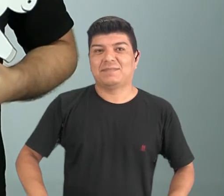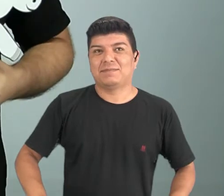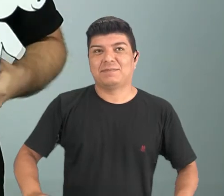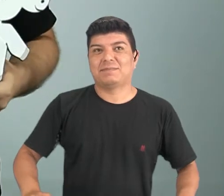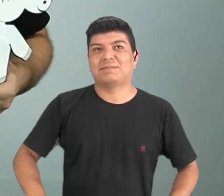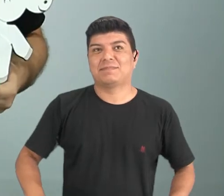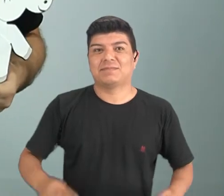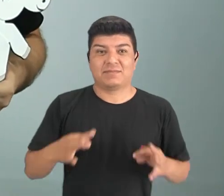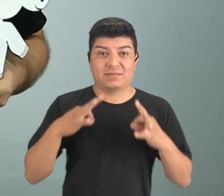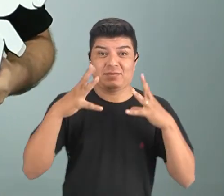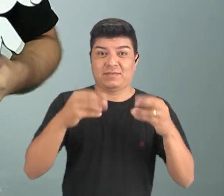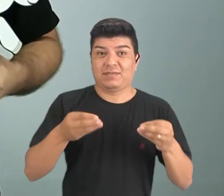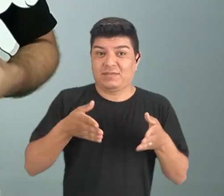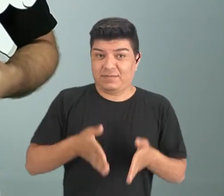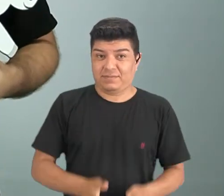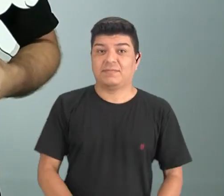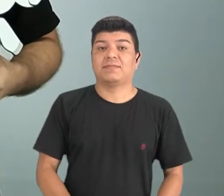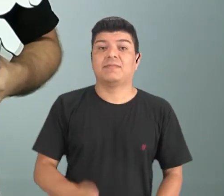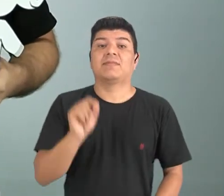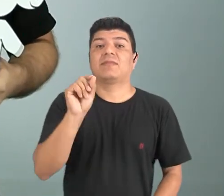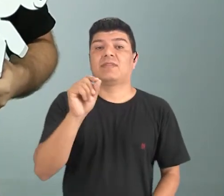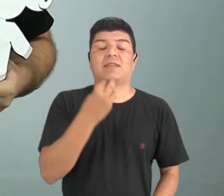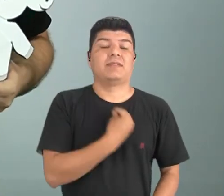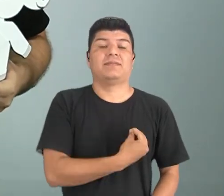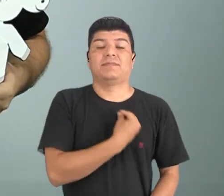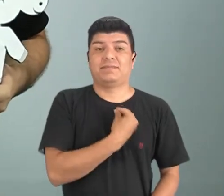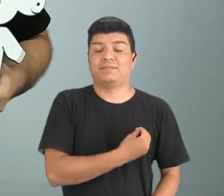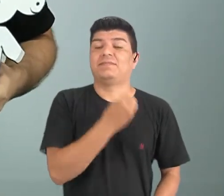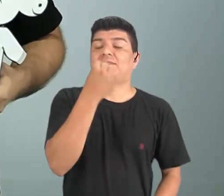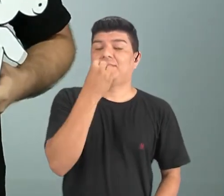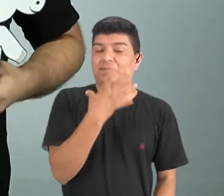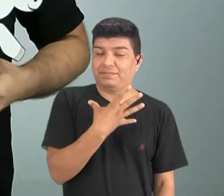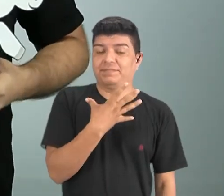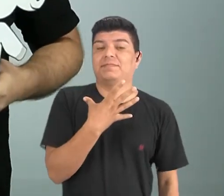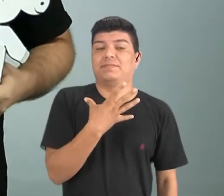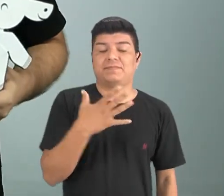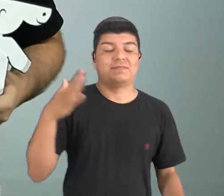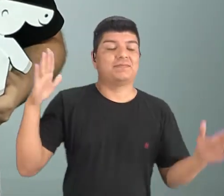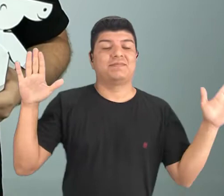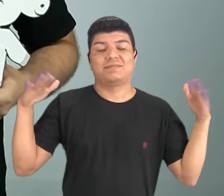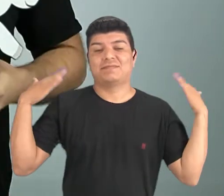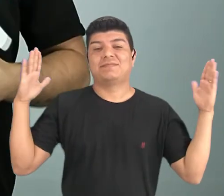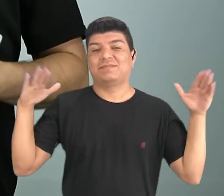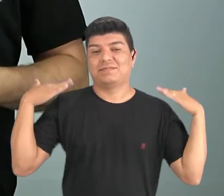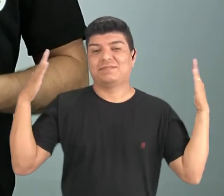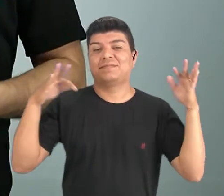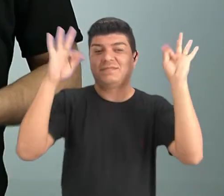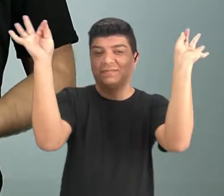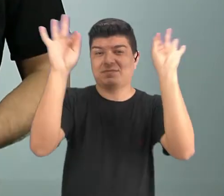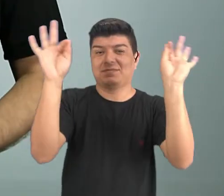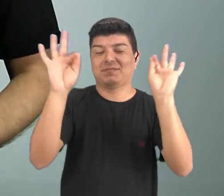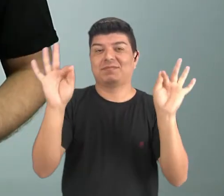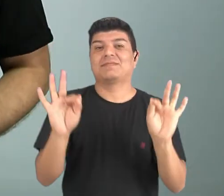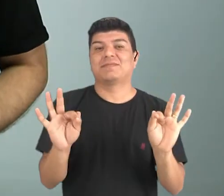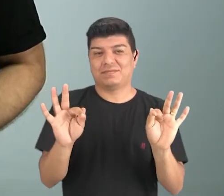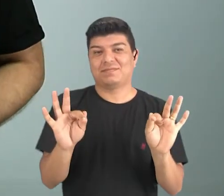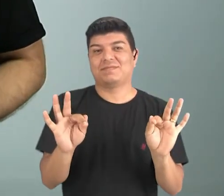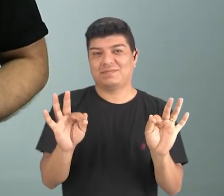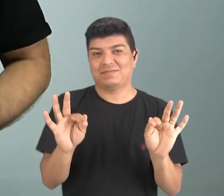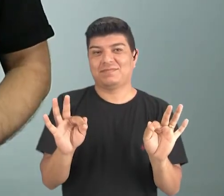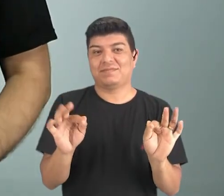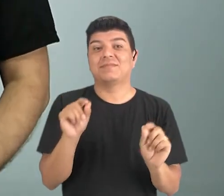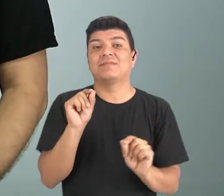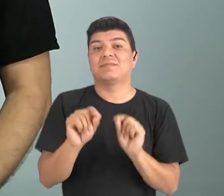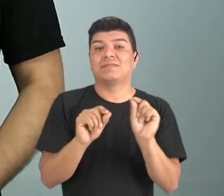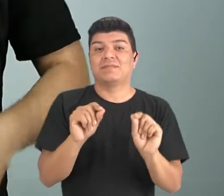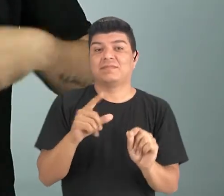Não, todos nós nascemos para viver bem, viver com alegria, viver felizes e